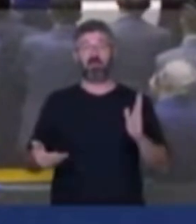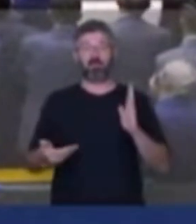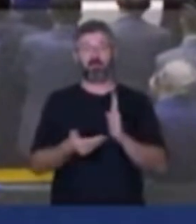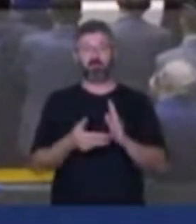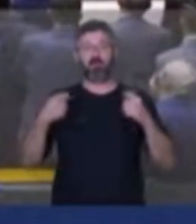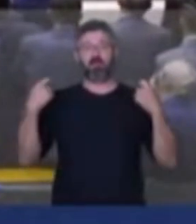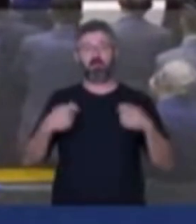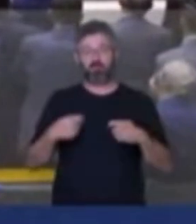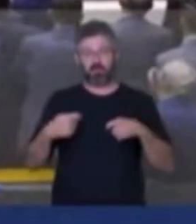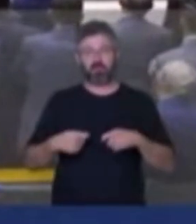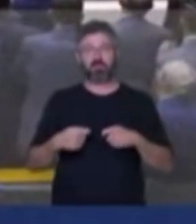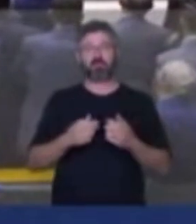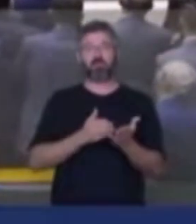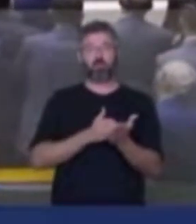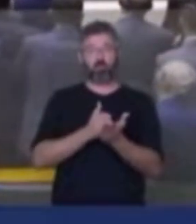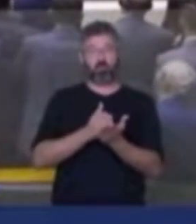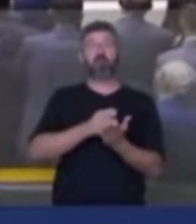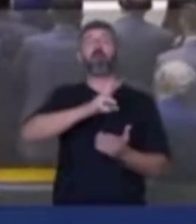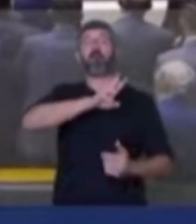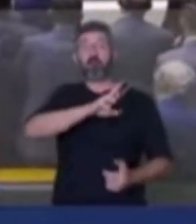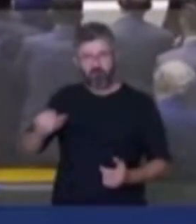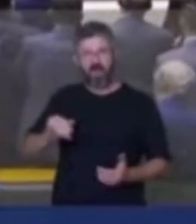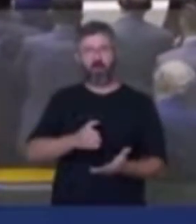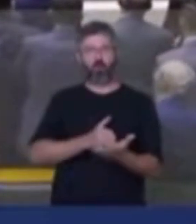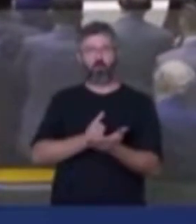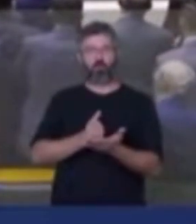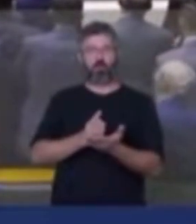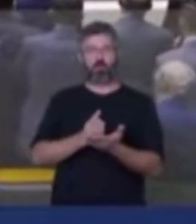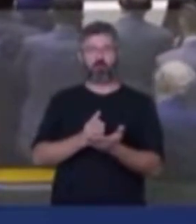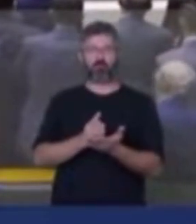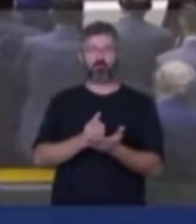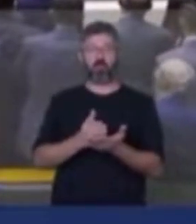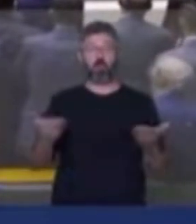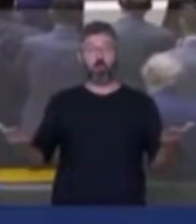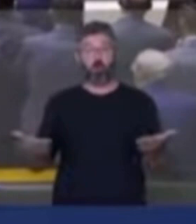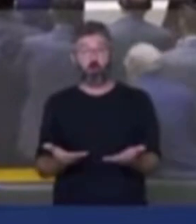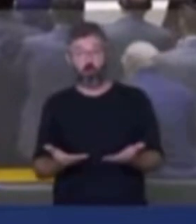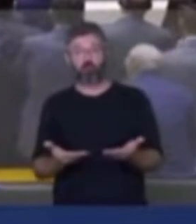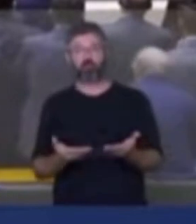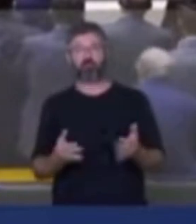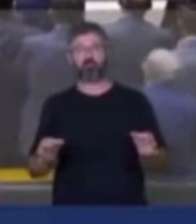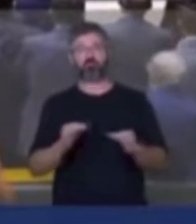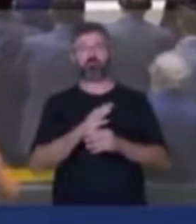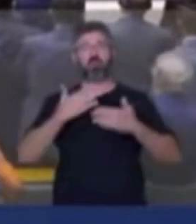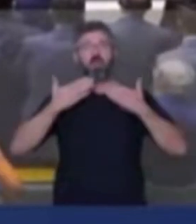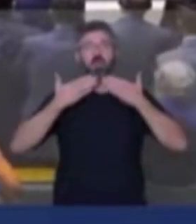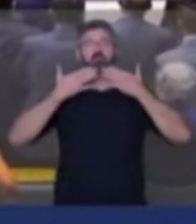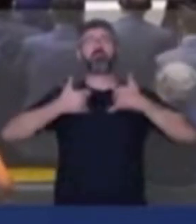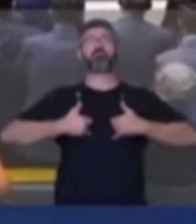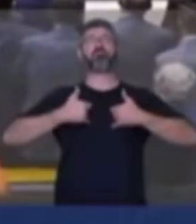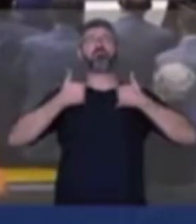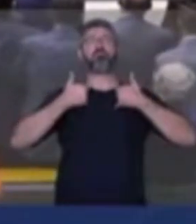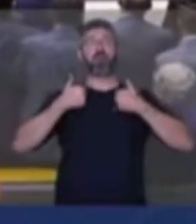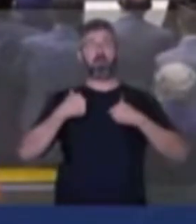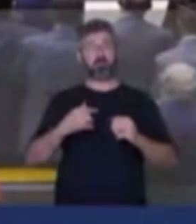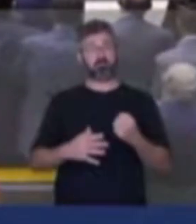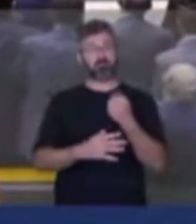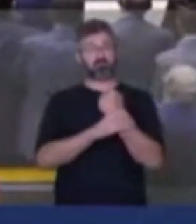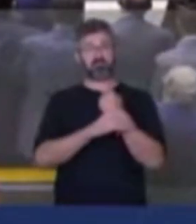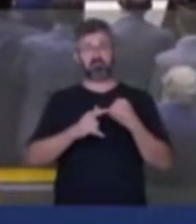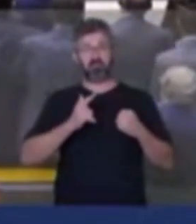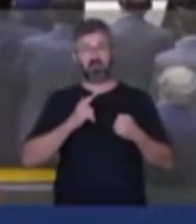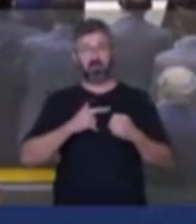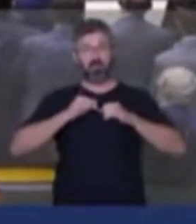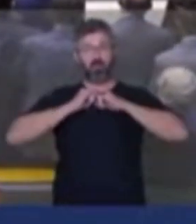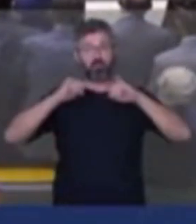precisa e vai cumprir o seu papel histórico. Sairemos daqui com a cabeça erguida. Estou seguro e transmito